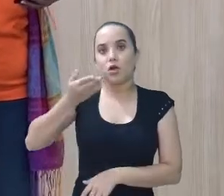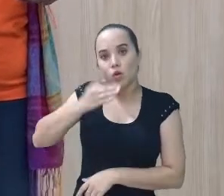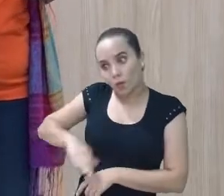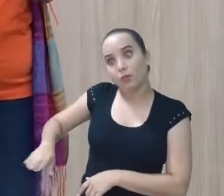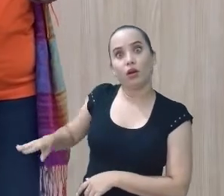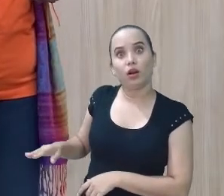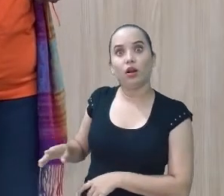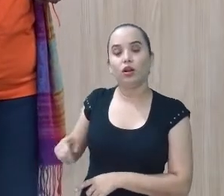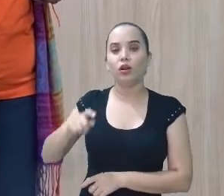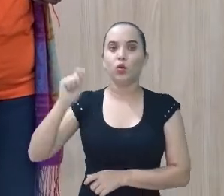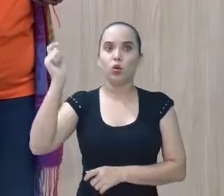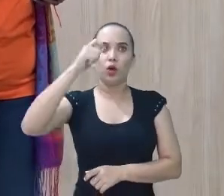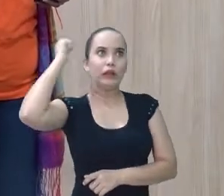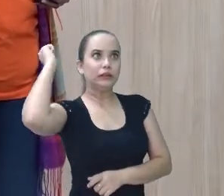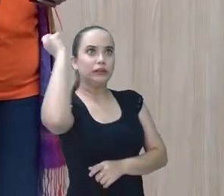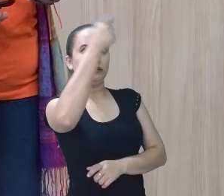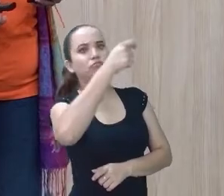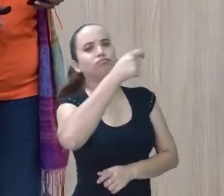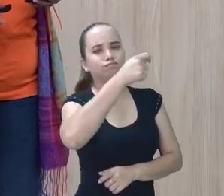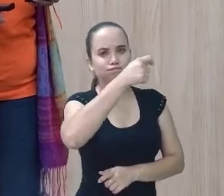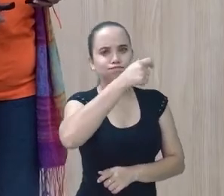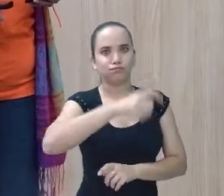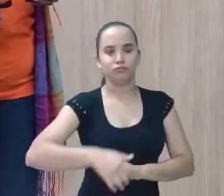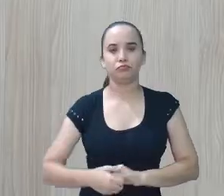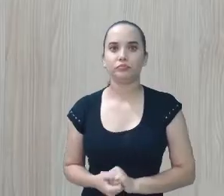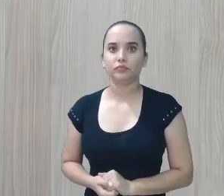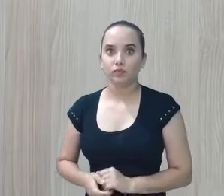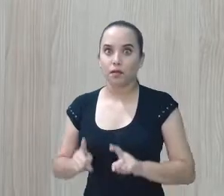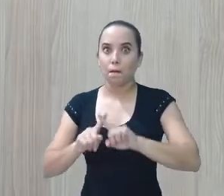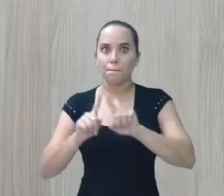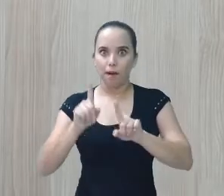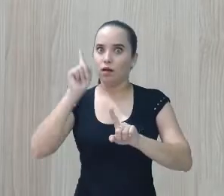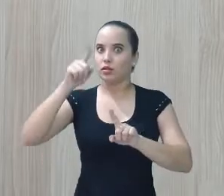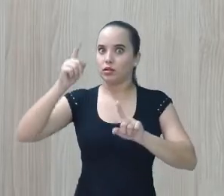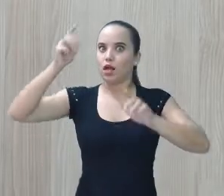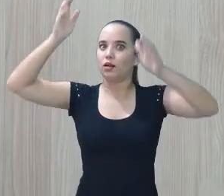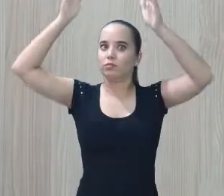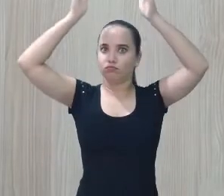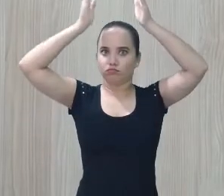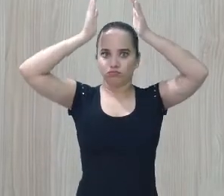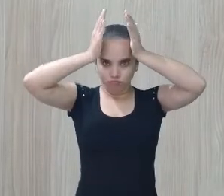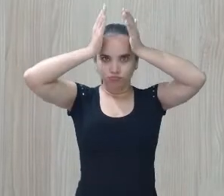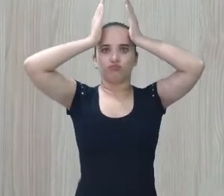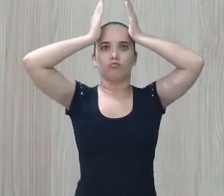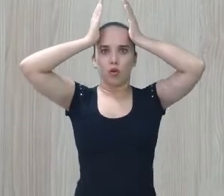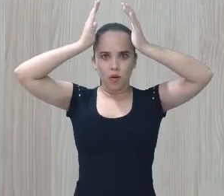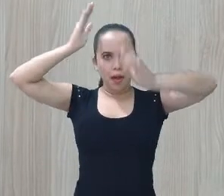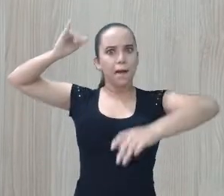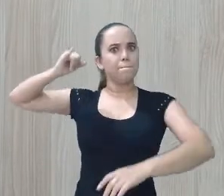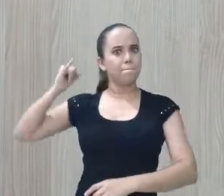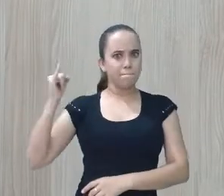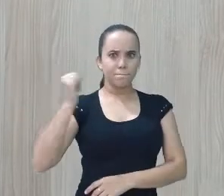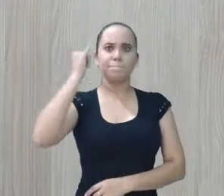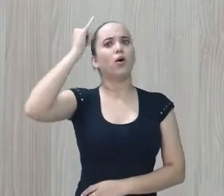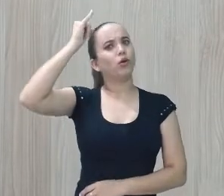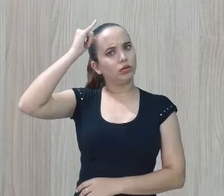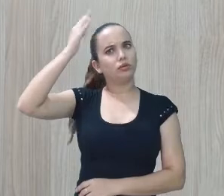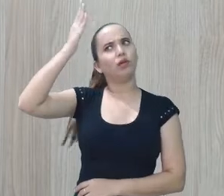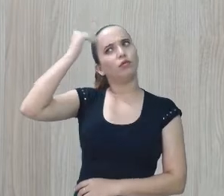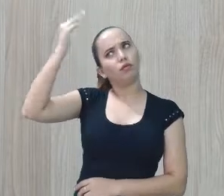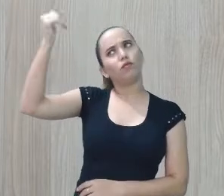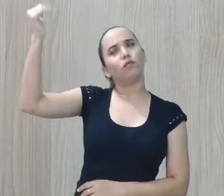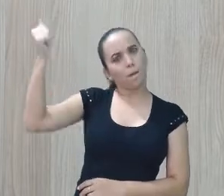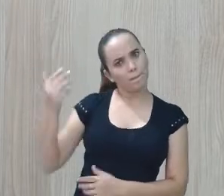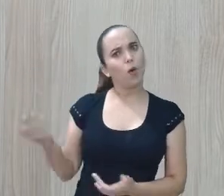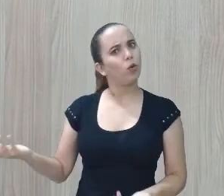que lutou com Golias era um menino, era um rapaz. Mas ele foi um grande rei. Um grande rei Ele foi um grande rei, ele foi, eu acho que o principal, tanto